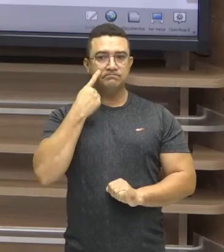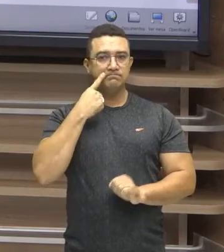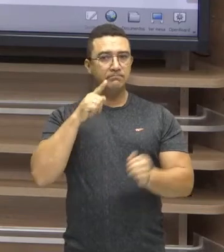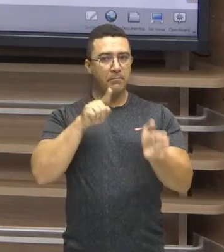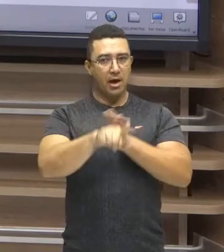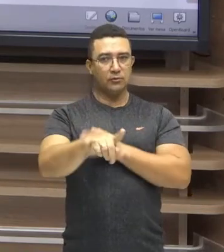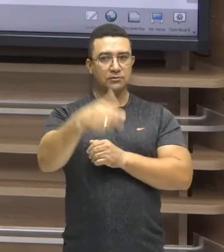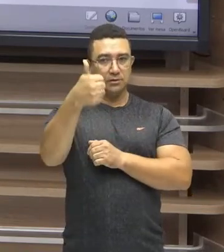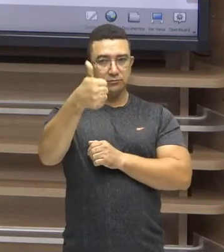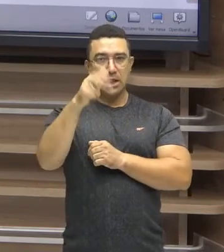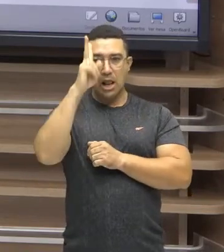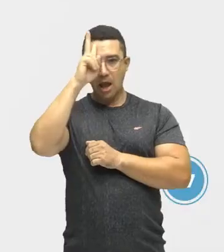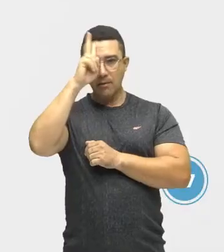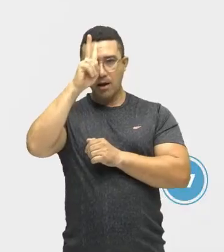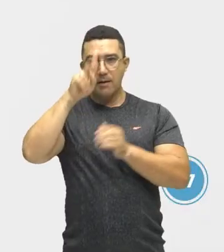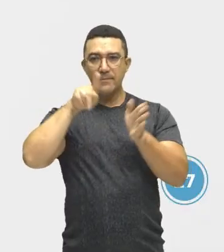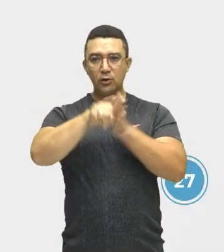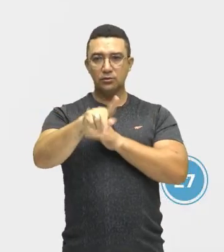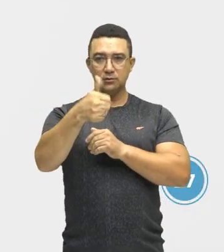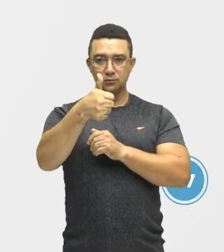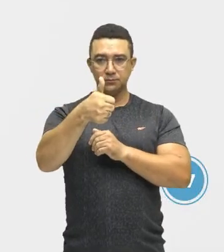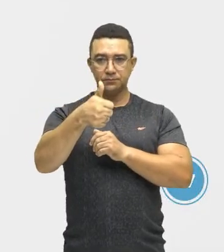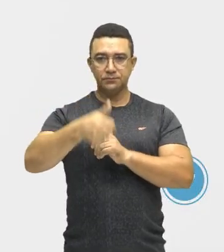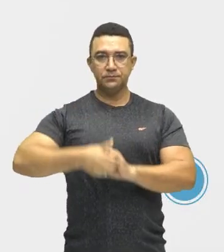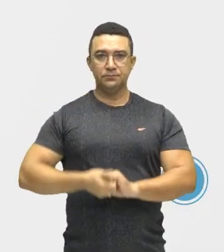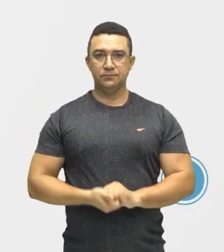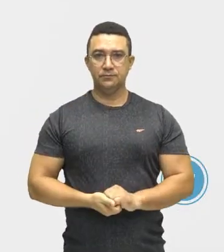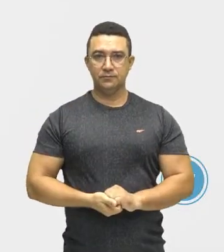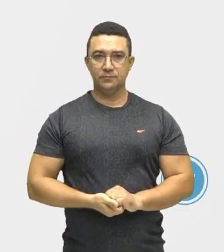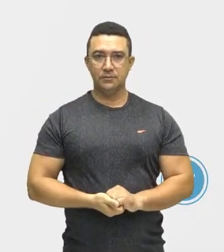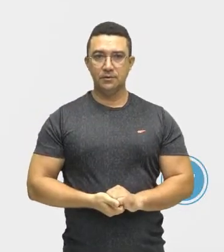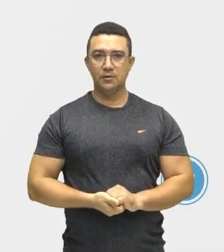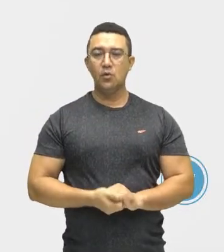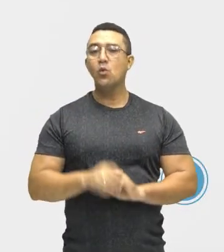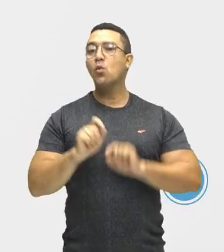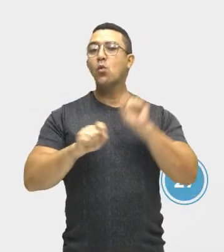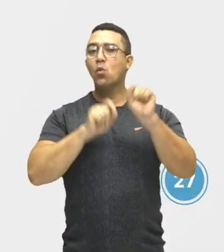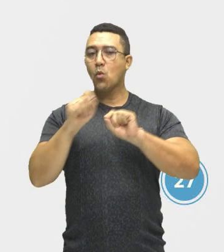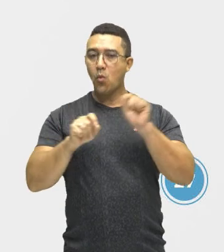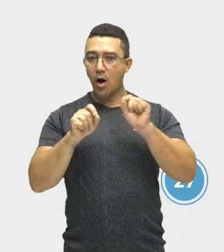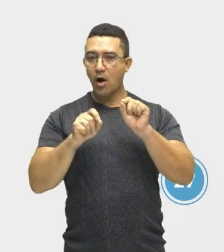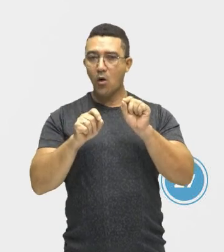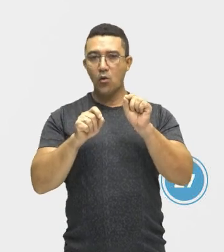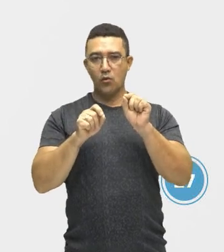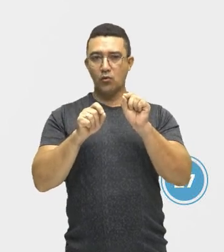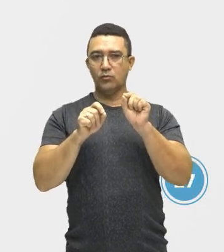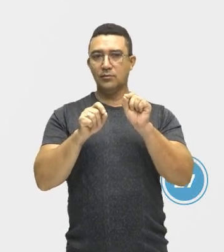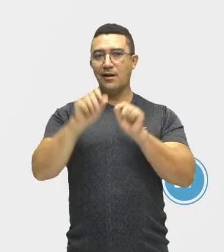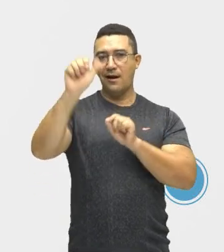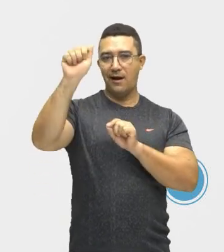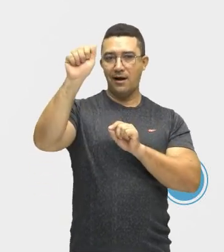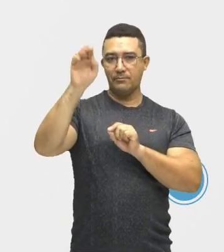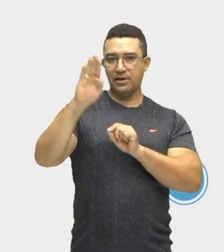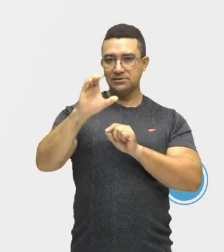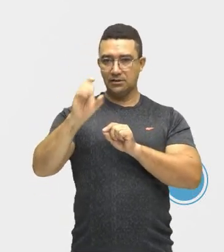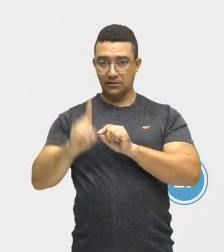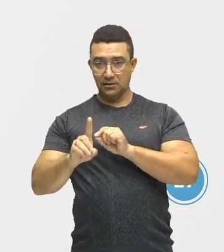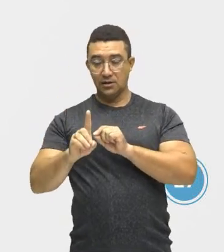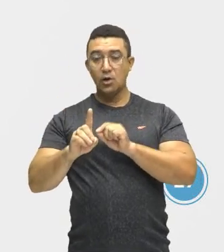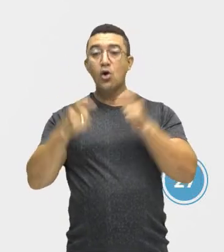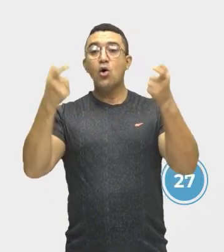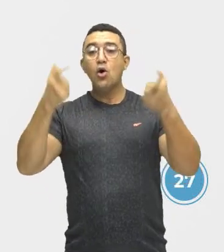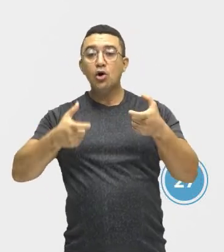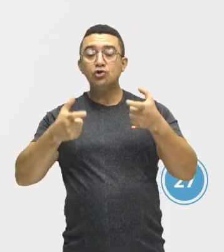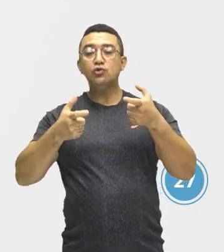Vamos relembrar a primeira questão? Olha só. Identifique a alternativa em que o verbo destacado não é verbo